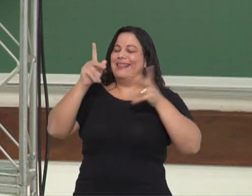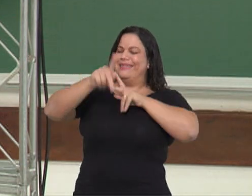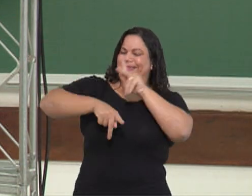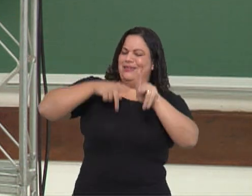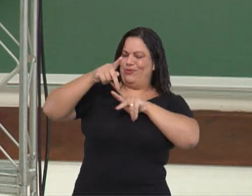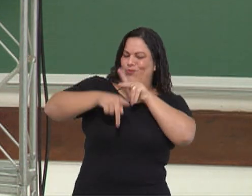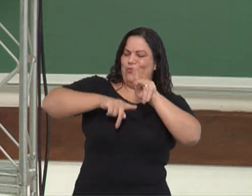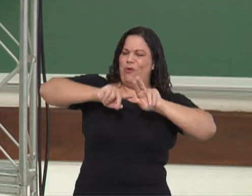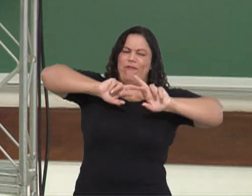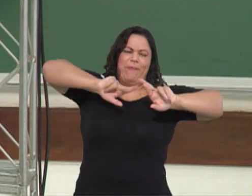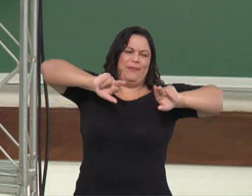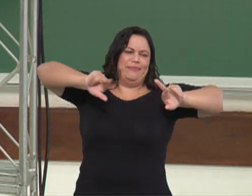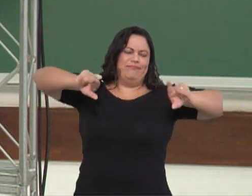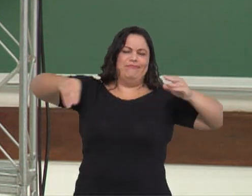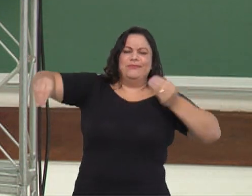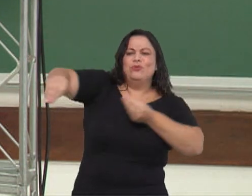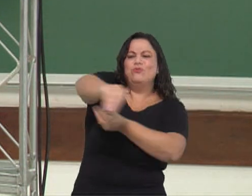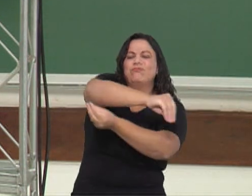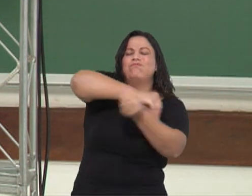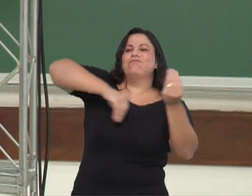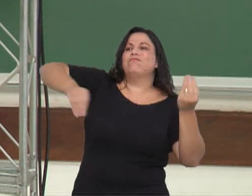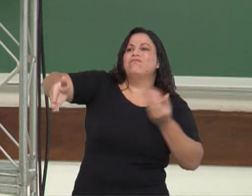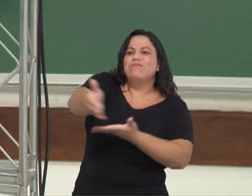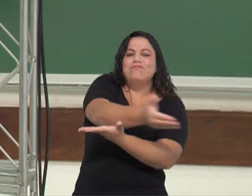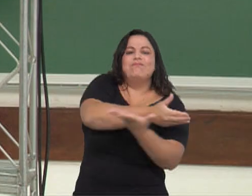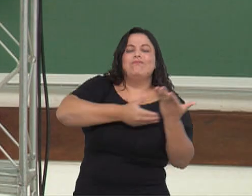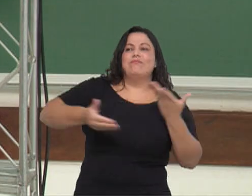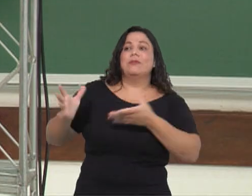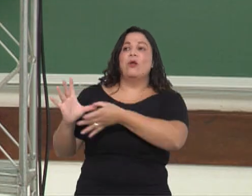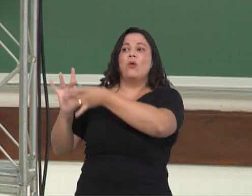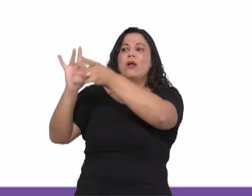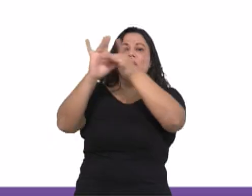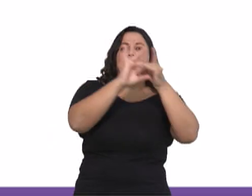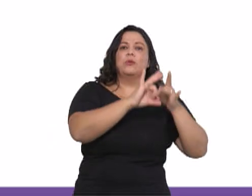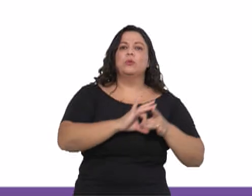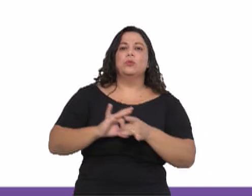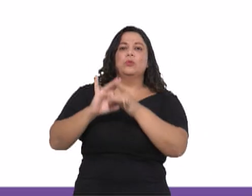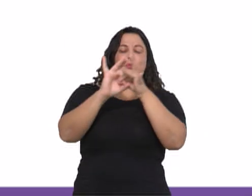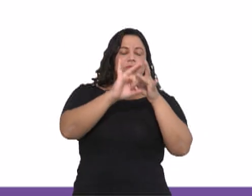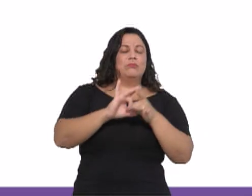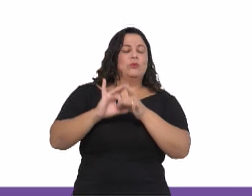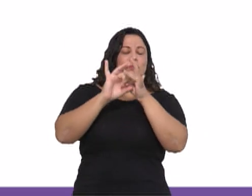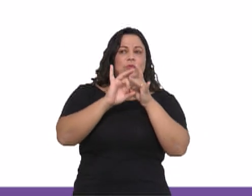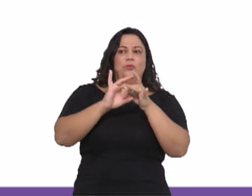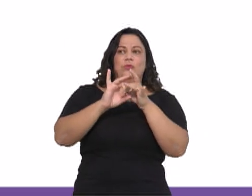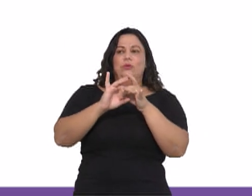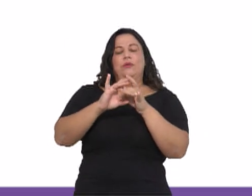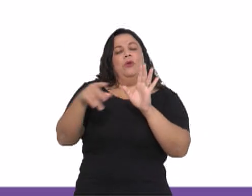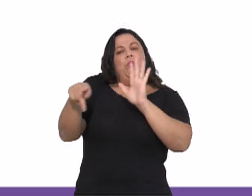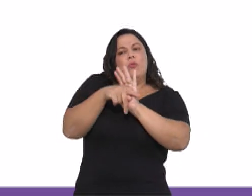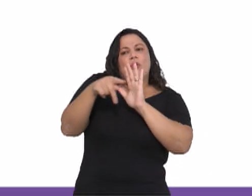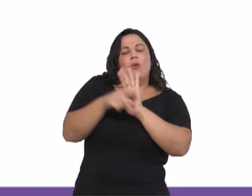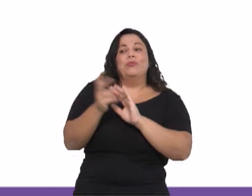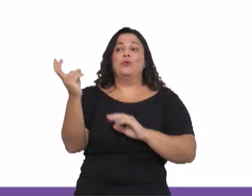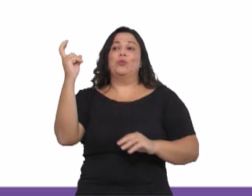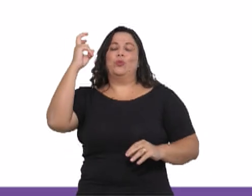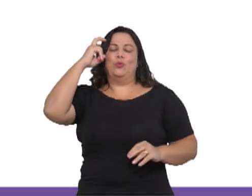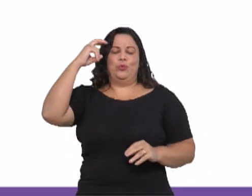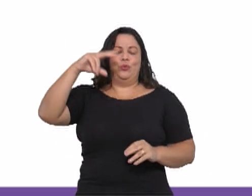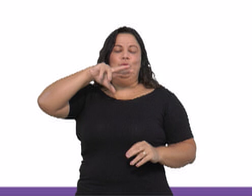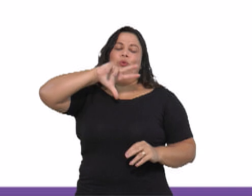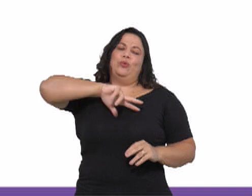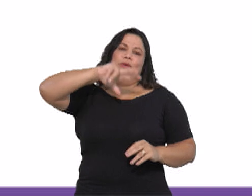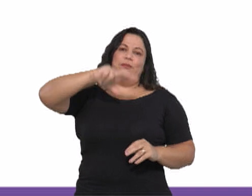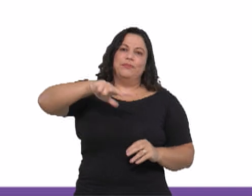folclore brasileiro, ele é bastante sincrético, porque ele une elementos tanto da cultura portuguesa, europeia, por conta da